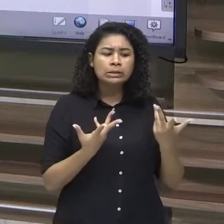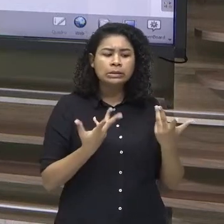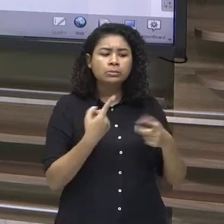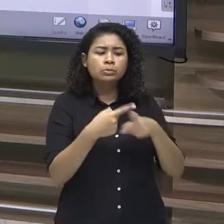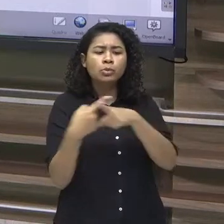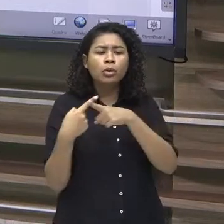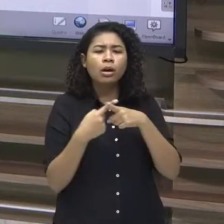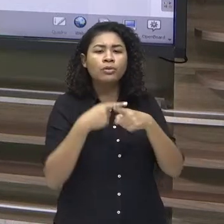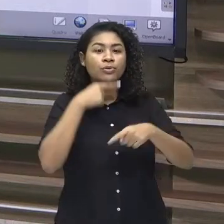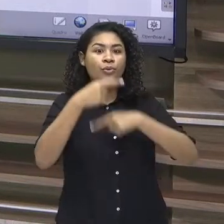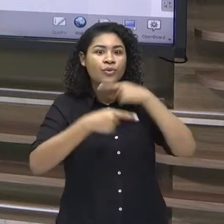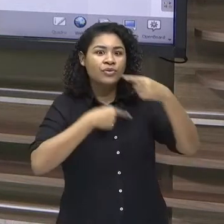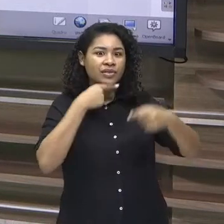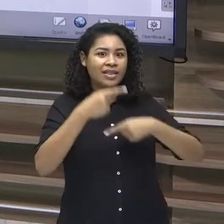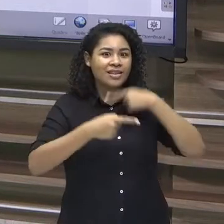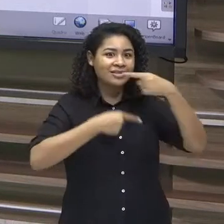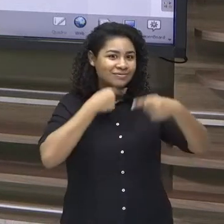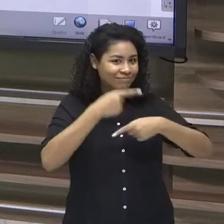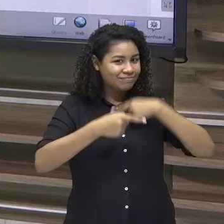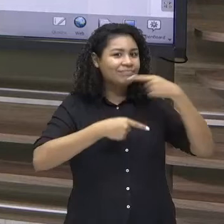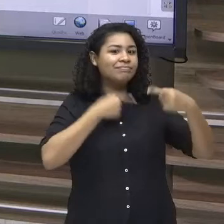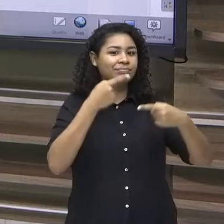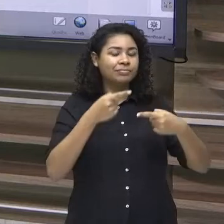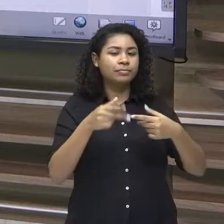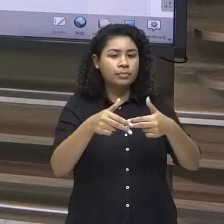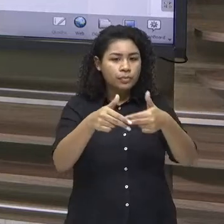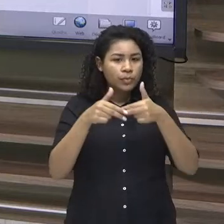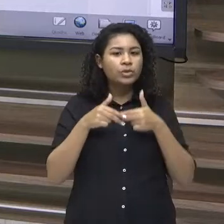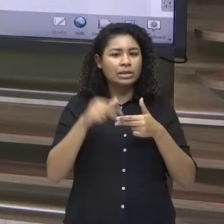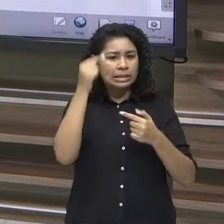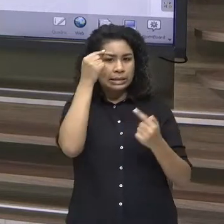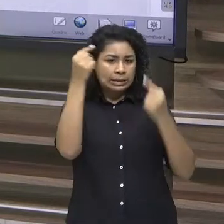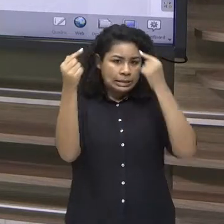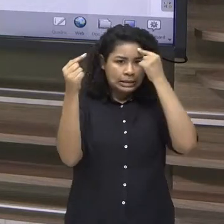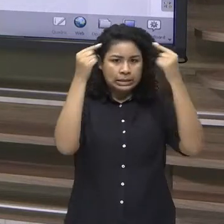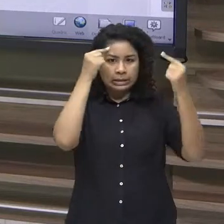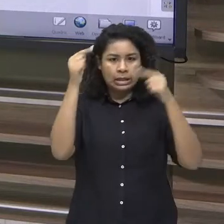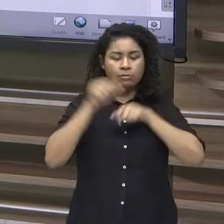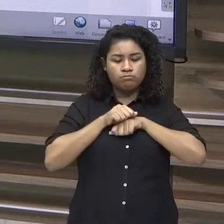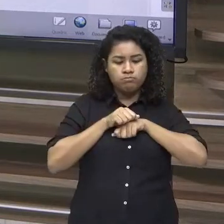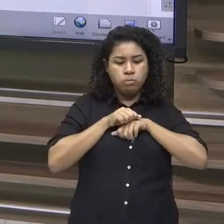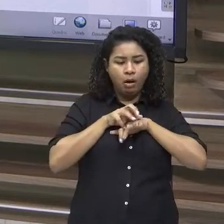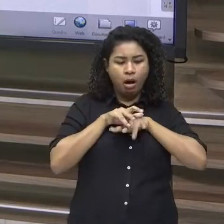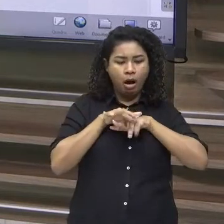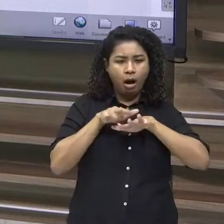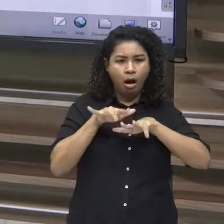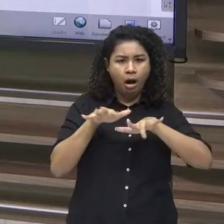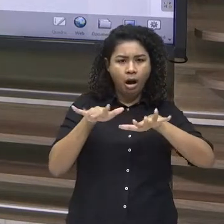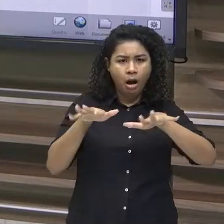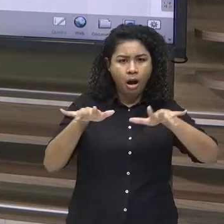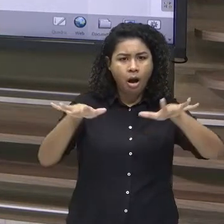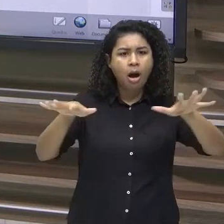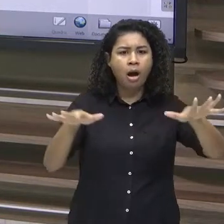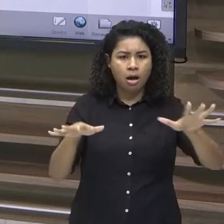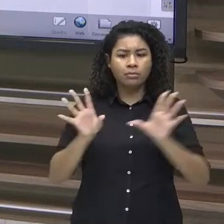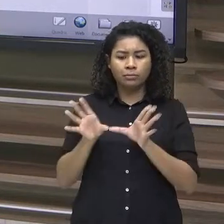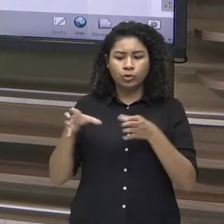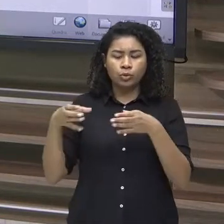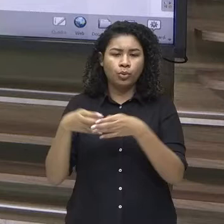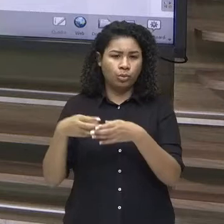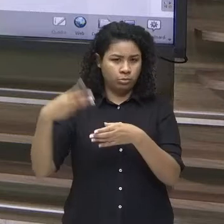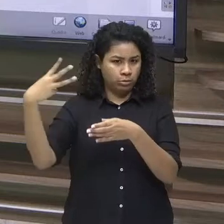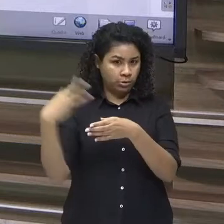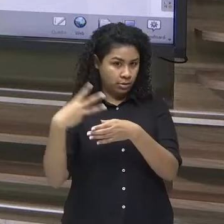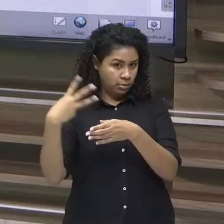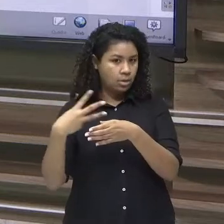e foram difundidas entre os burgueses e entre os membros do povão francês, e essas ideias começaram a